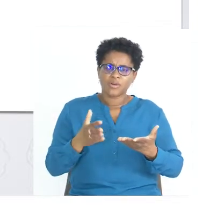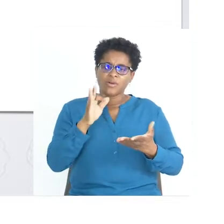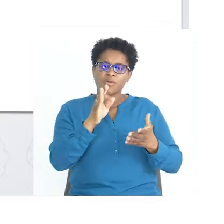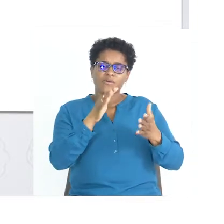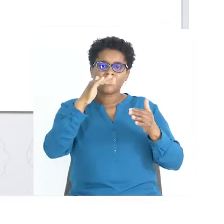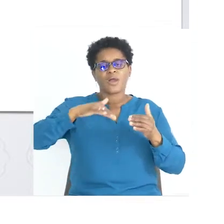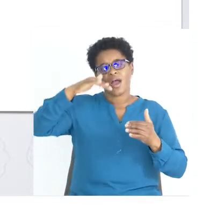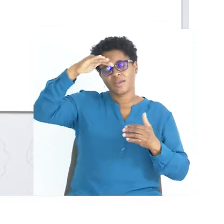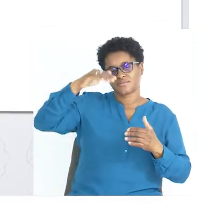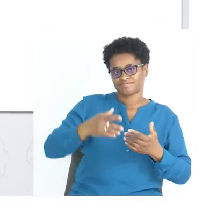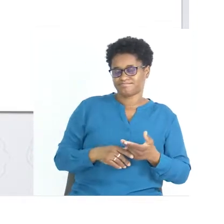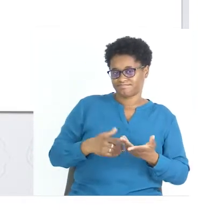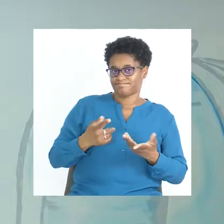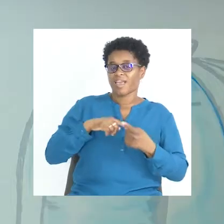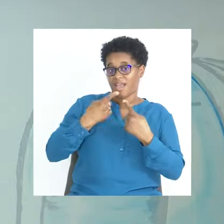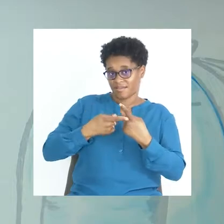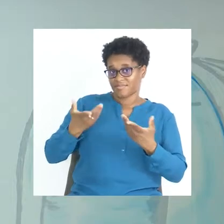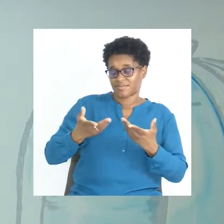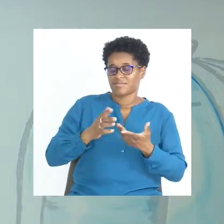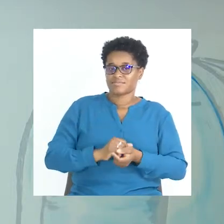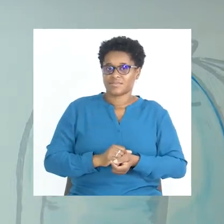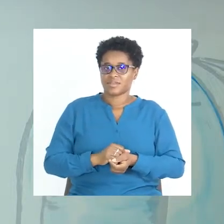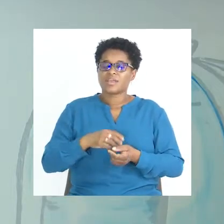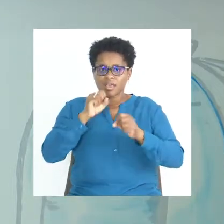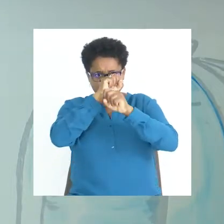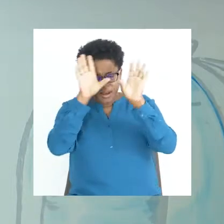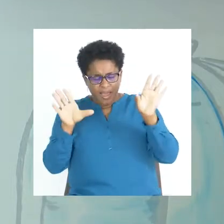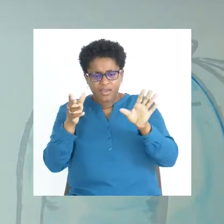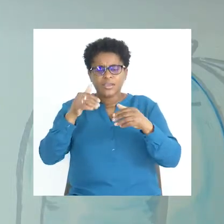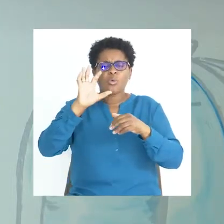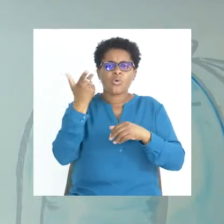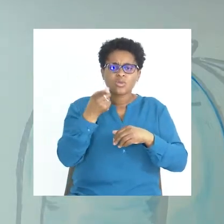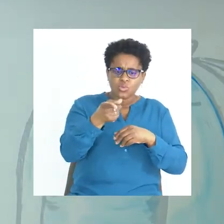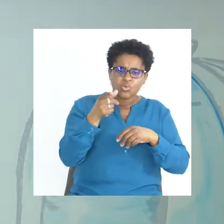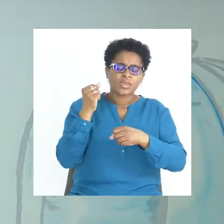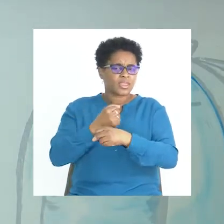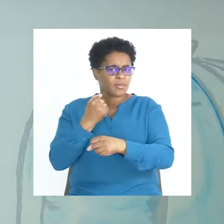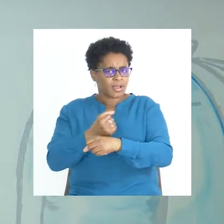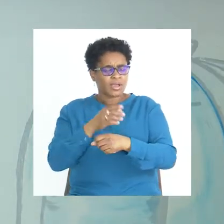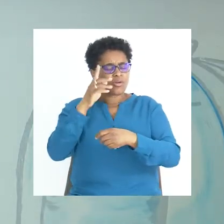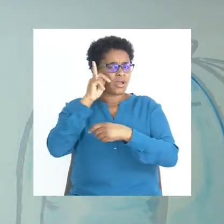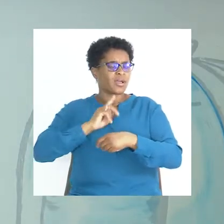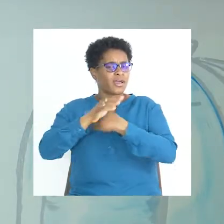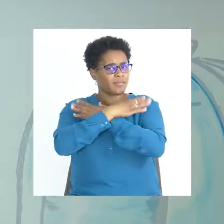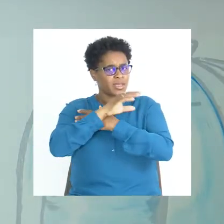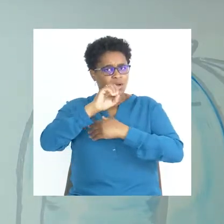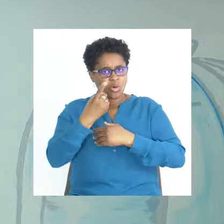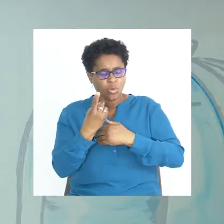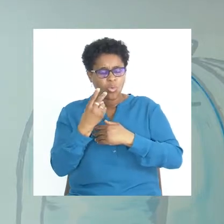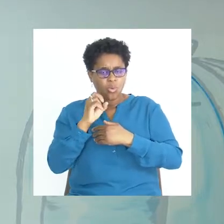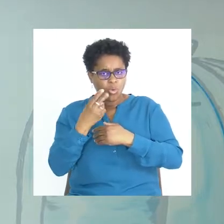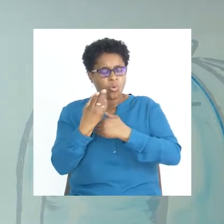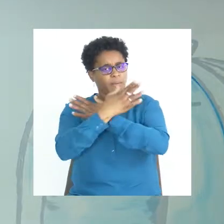com faixa etária, idade. É lógico que quando tu estás a trabalhar com os amigos ou as amigas, o vocabulário que tu escolhes